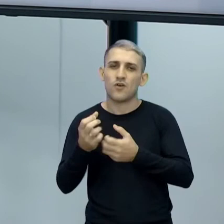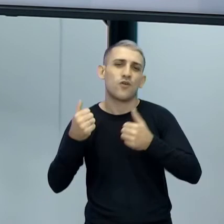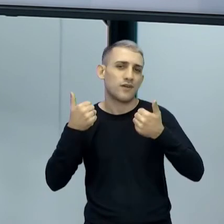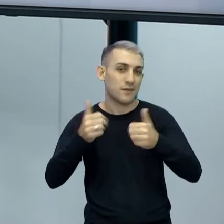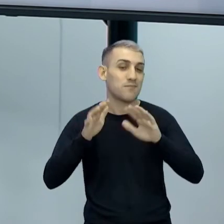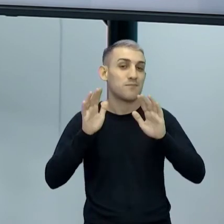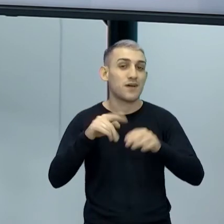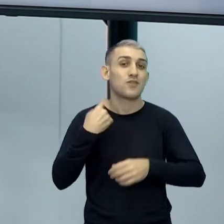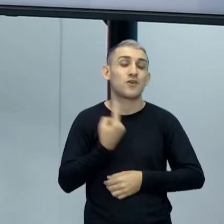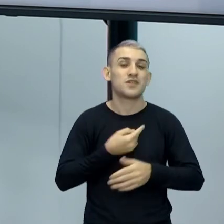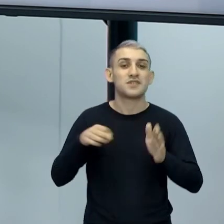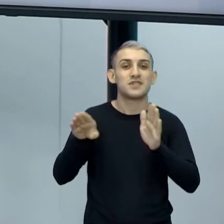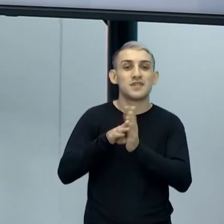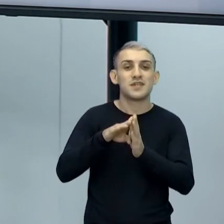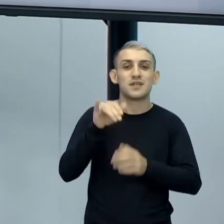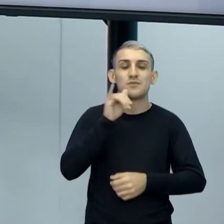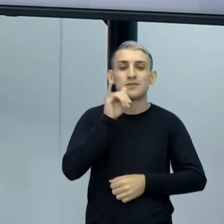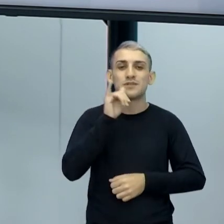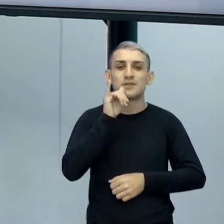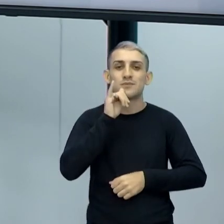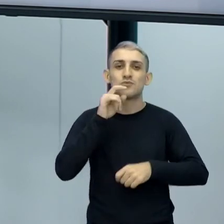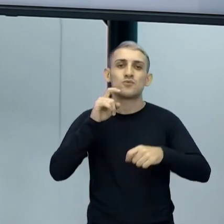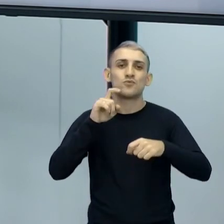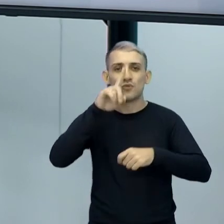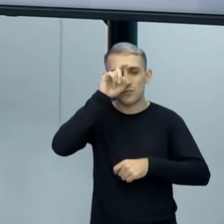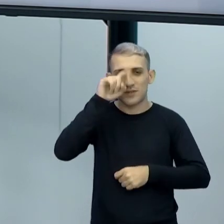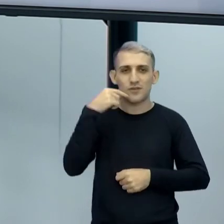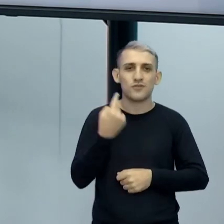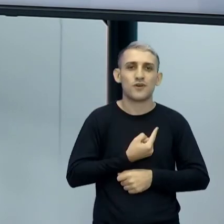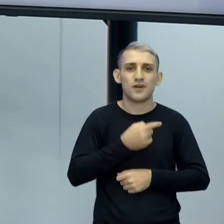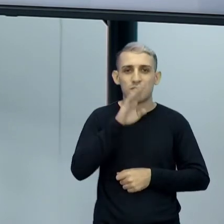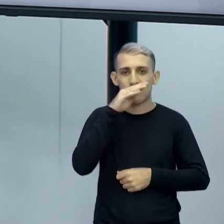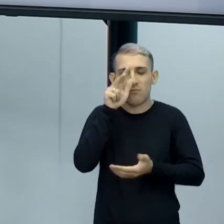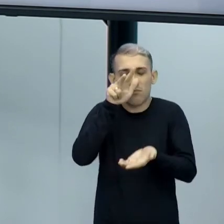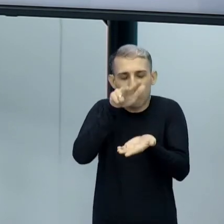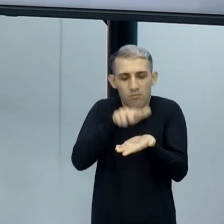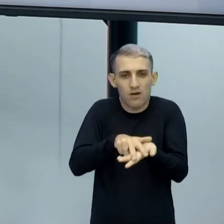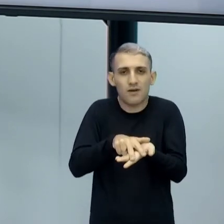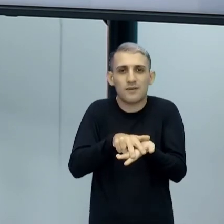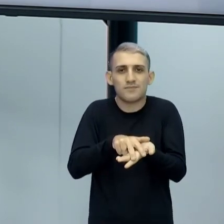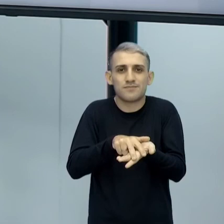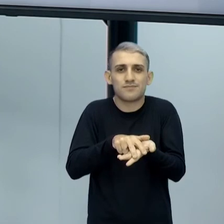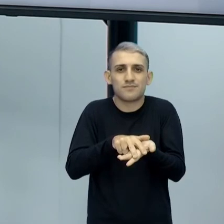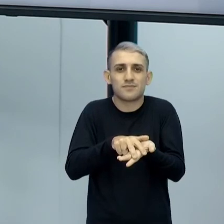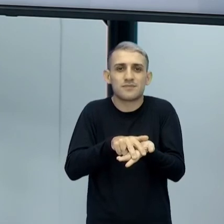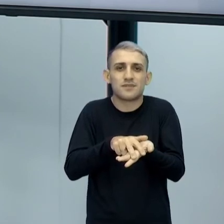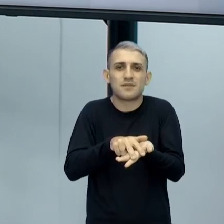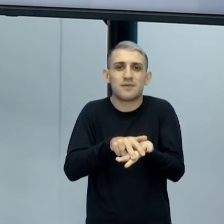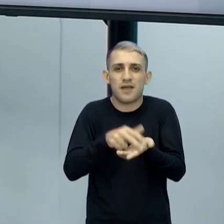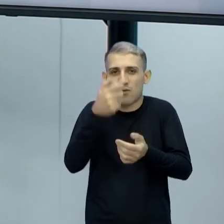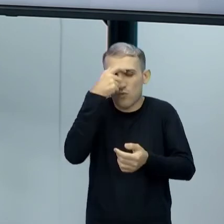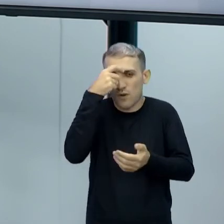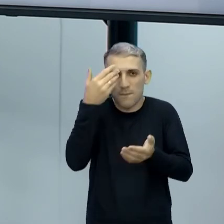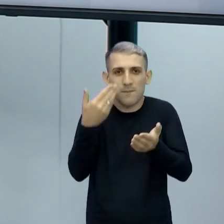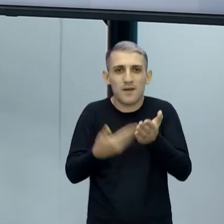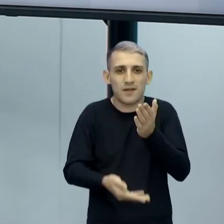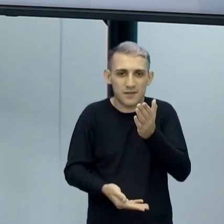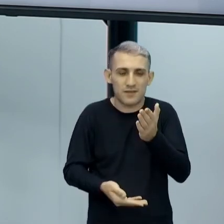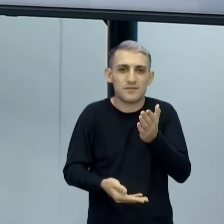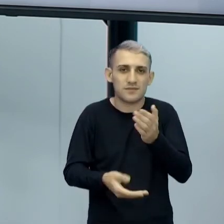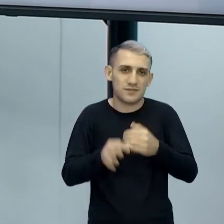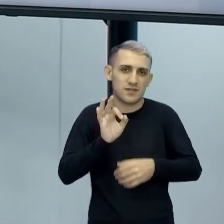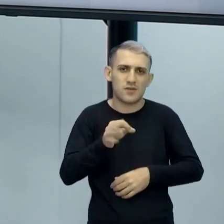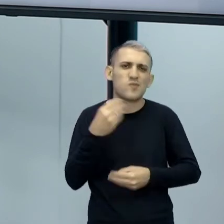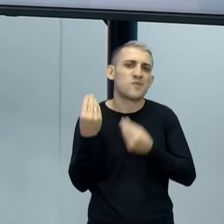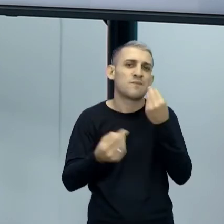quando você chega, por exemplo, numa situação onde você está desmaiado, teve perda de consciência, né, naquele